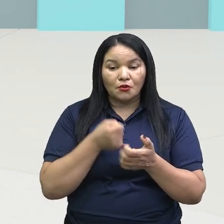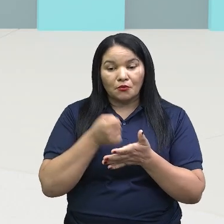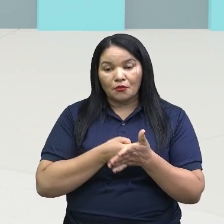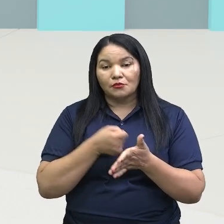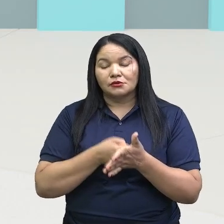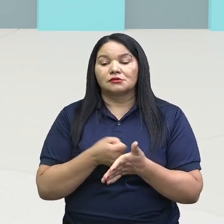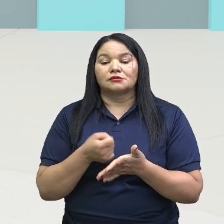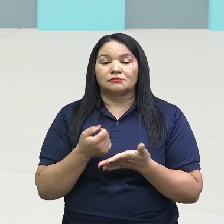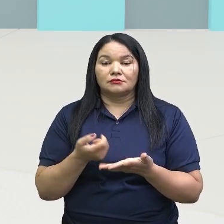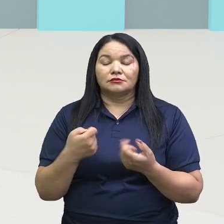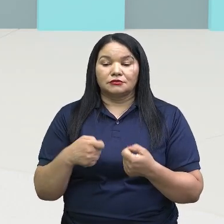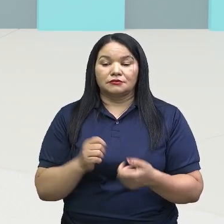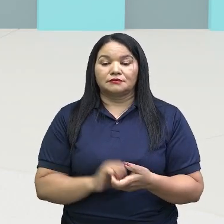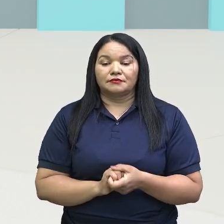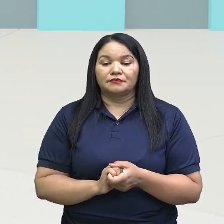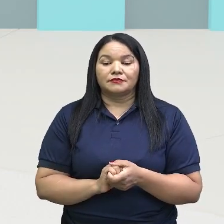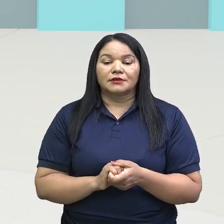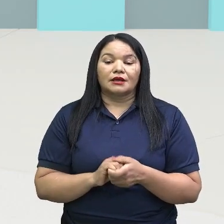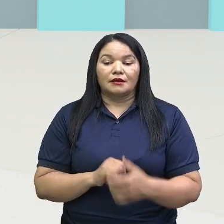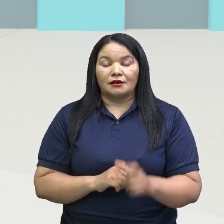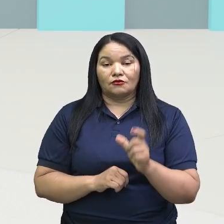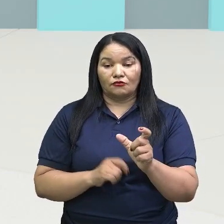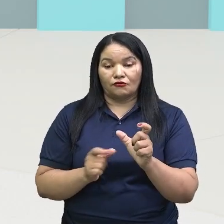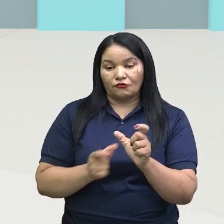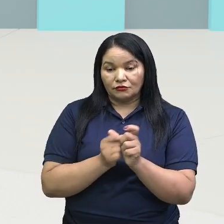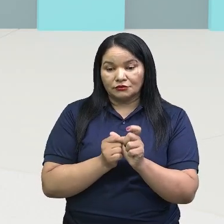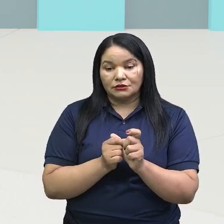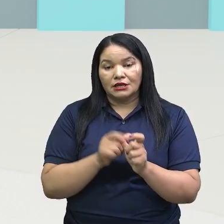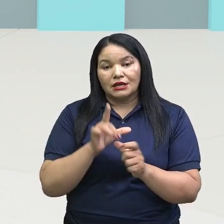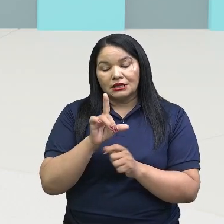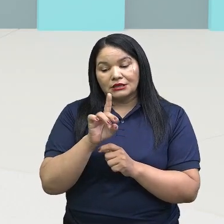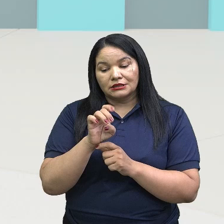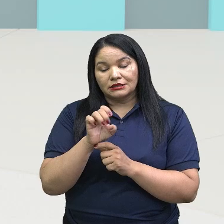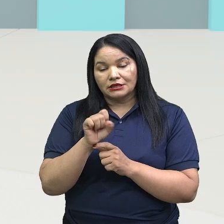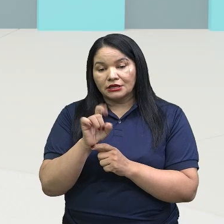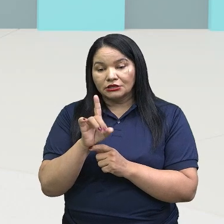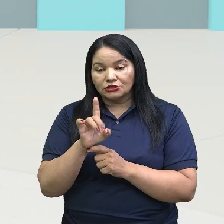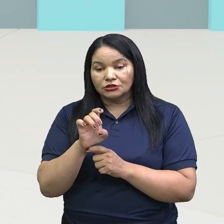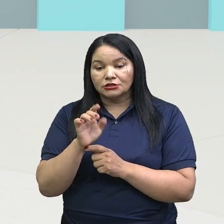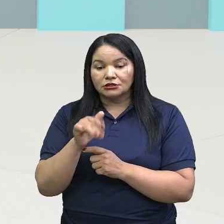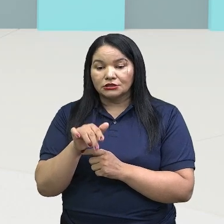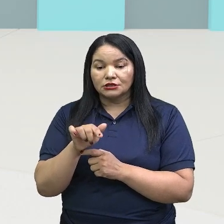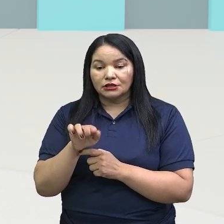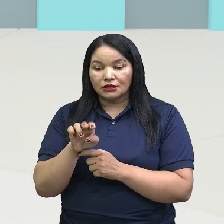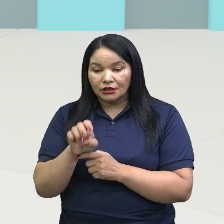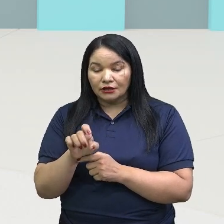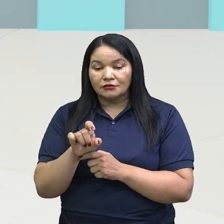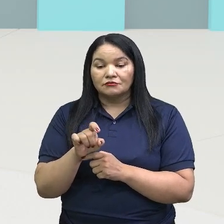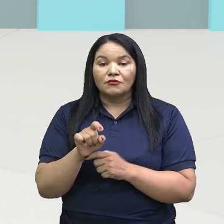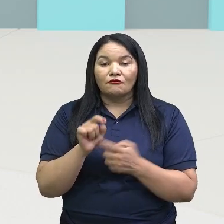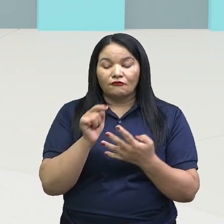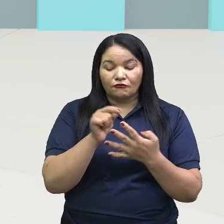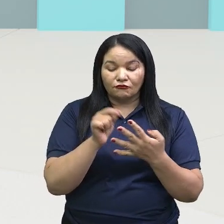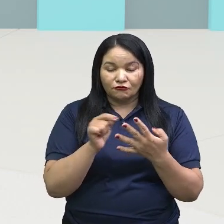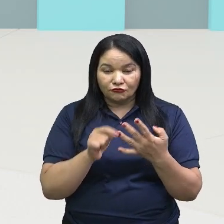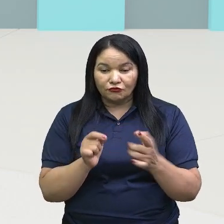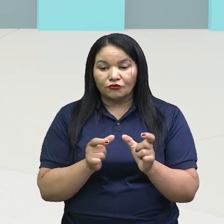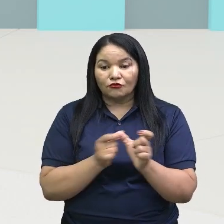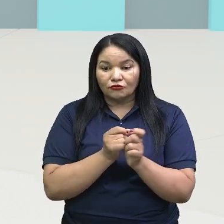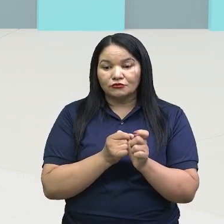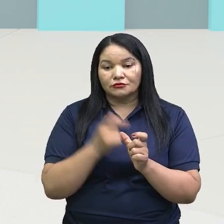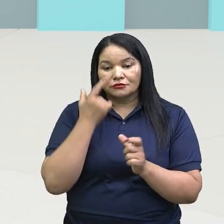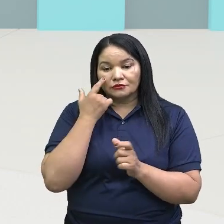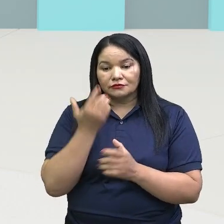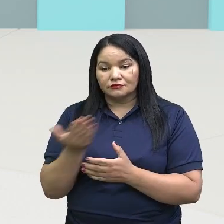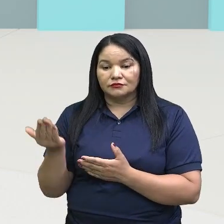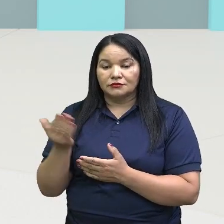insista, ou seja, desde que, se caso, conquanto, salvo se, a menos que, sem